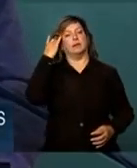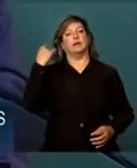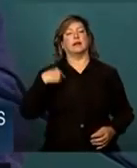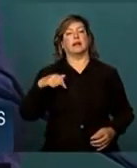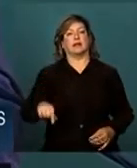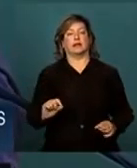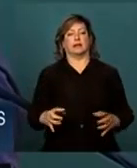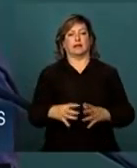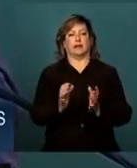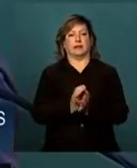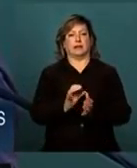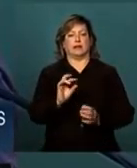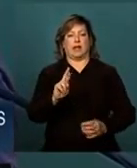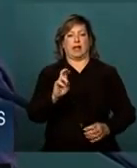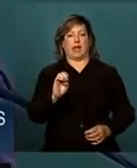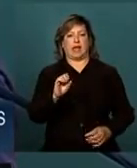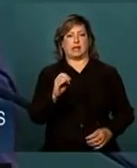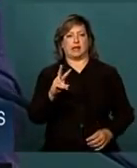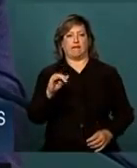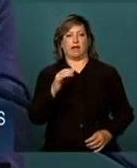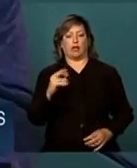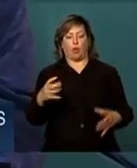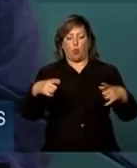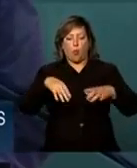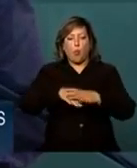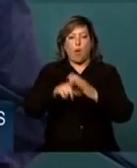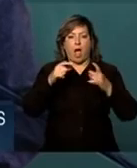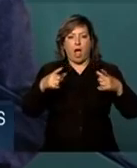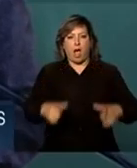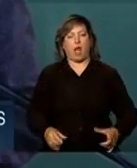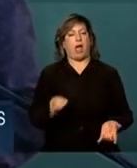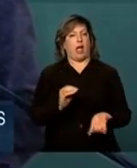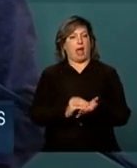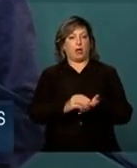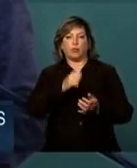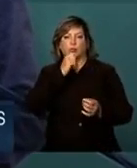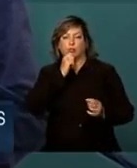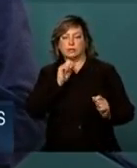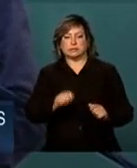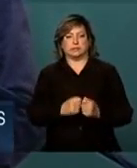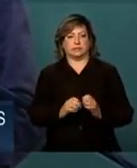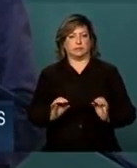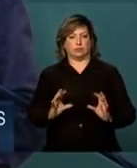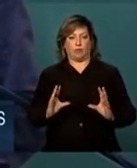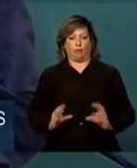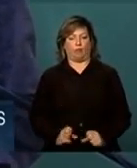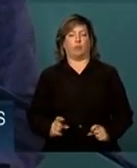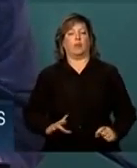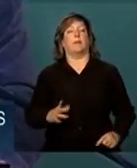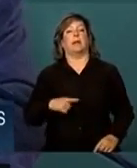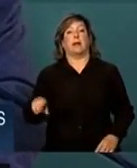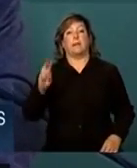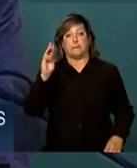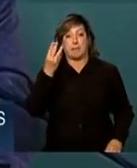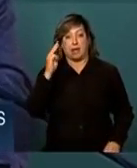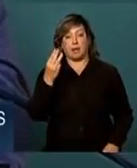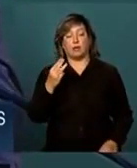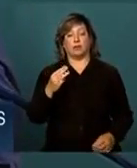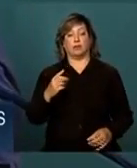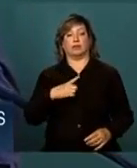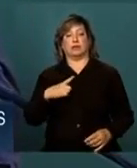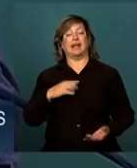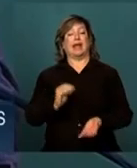os reservatórios não sofreram a recarga suficiente. Os restos dos estados nordestinos, com exceção do Maranhão, ainda vivem